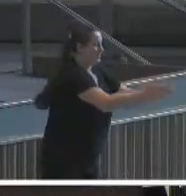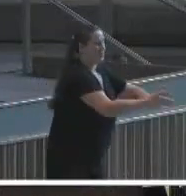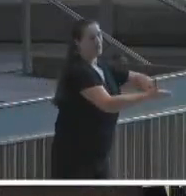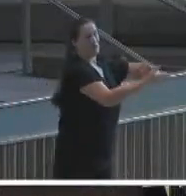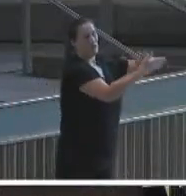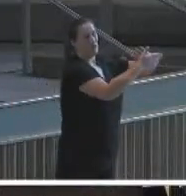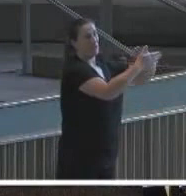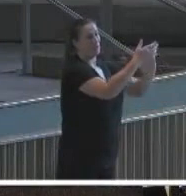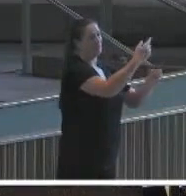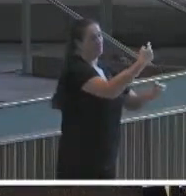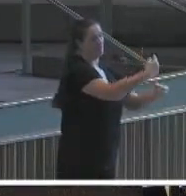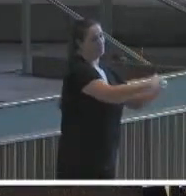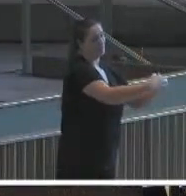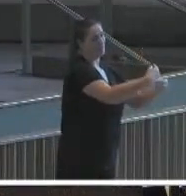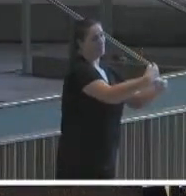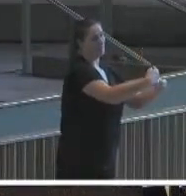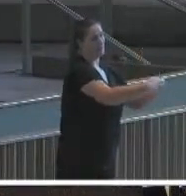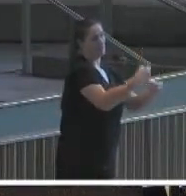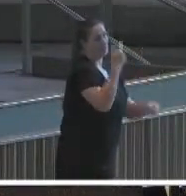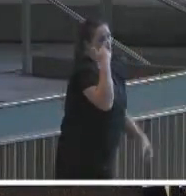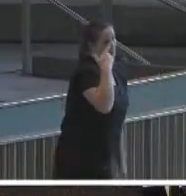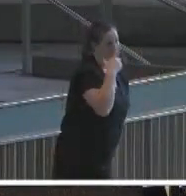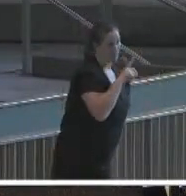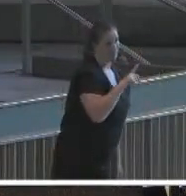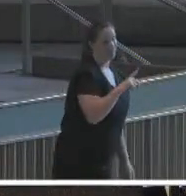sobre a cidade que conquistariam.